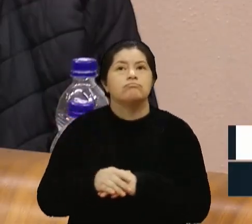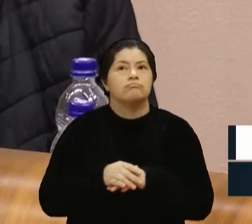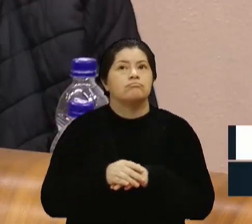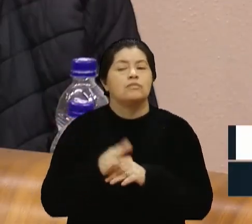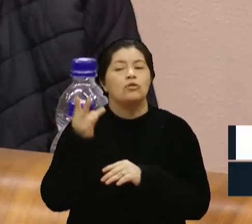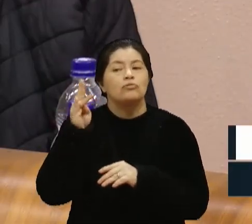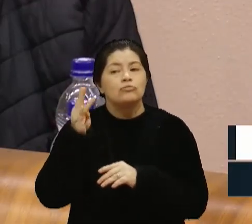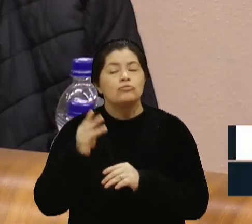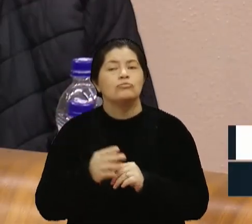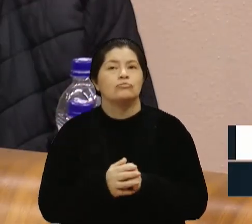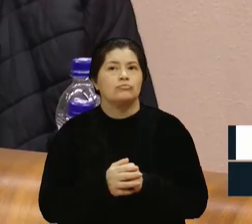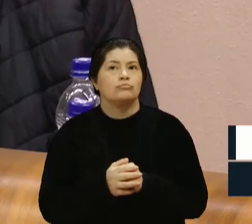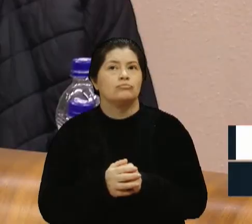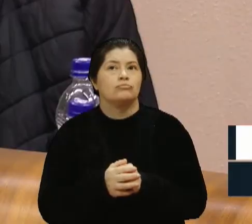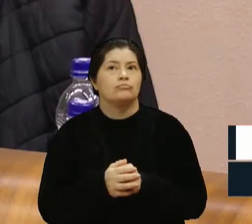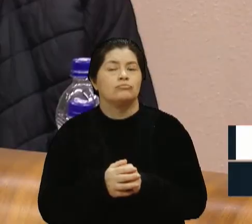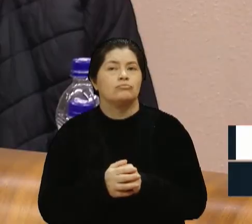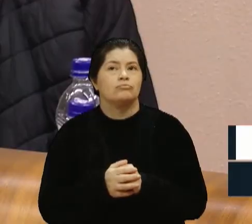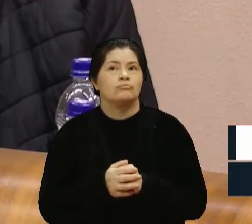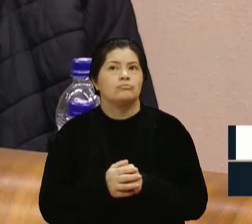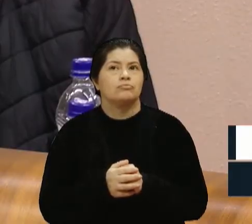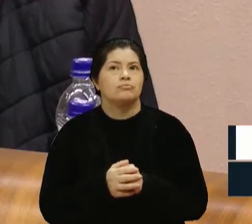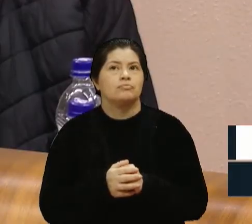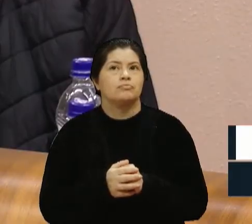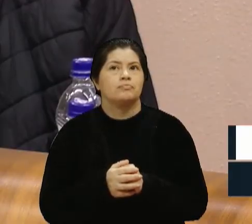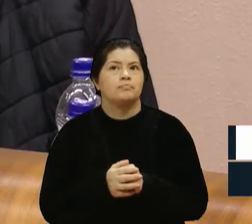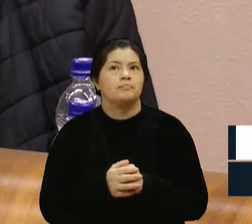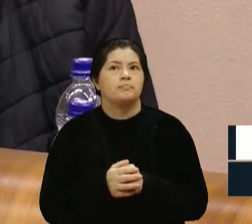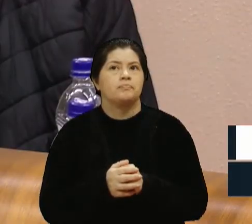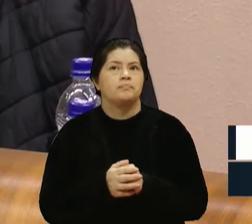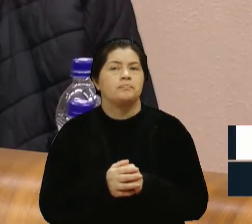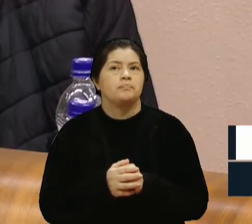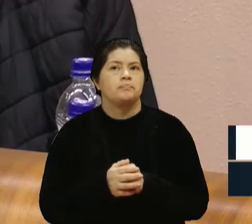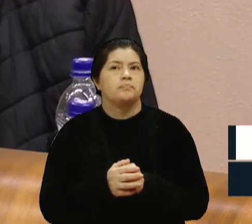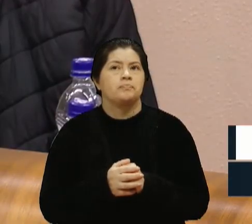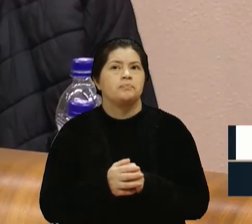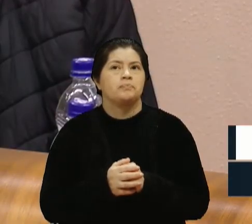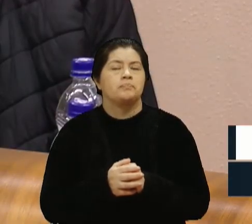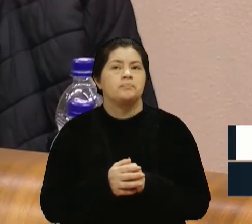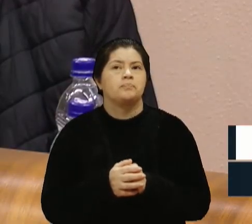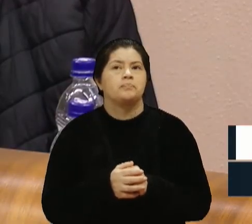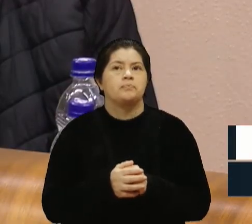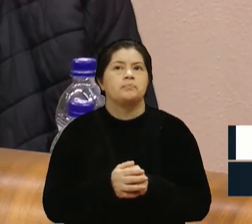da drogadição. Acho que sobre